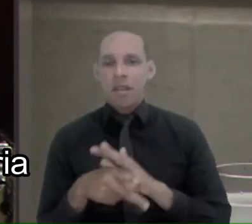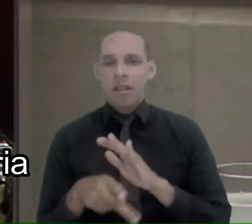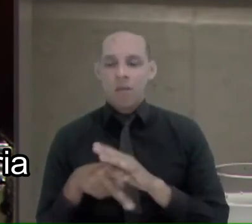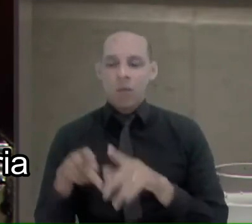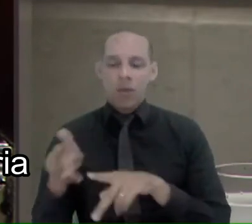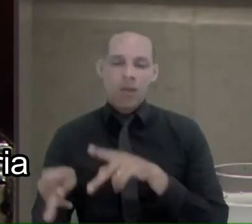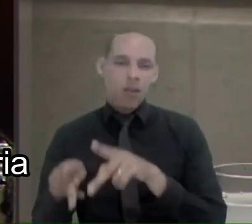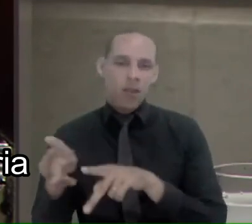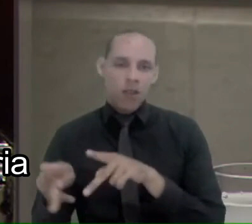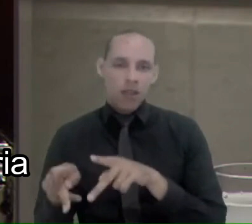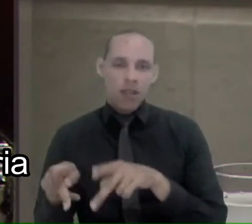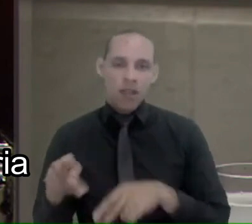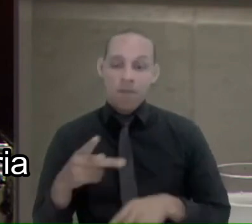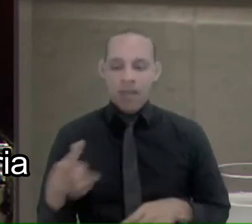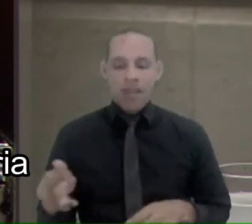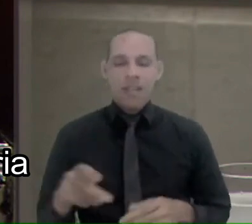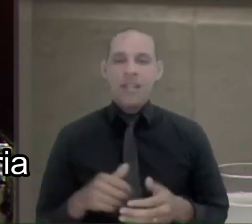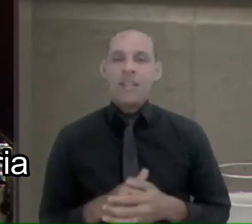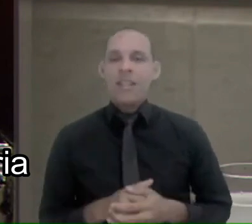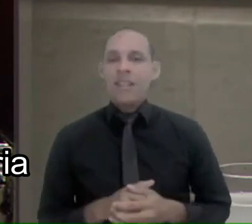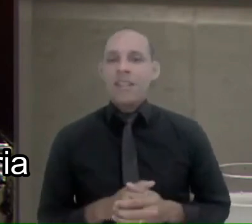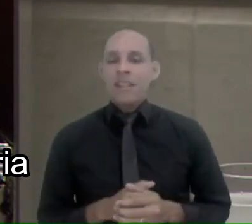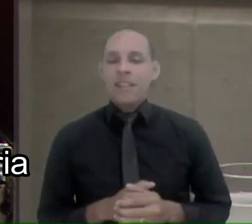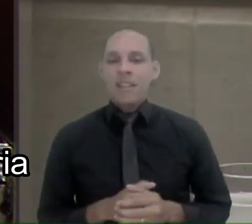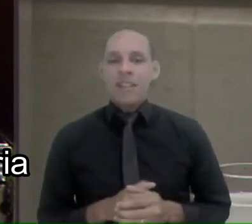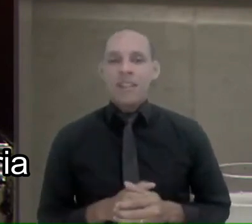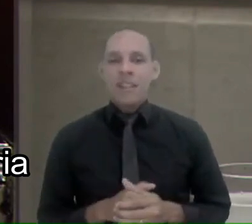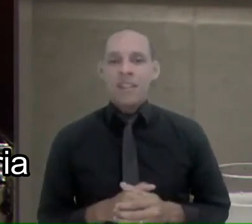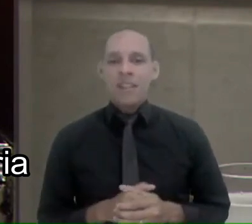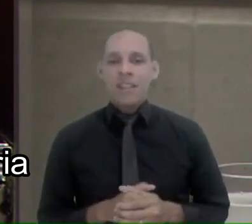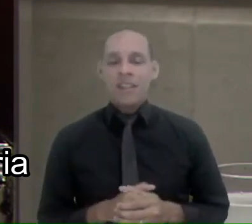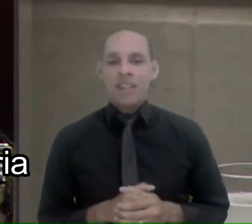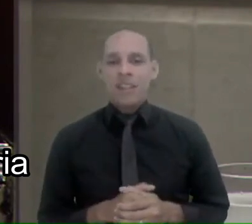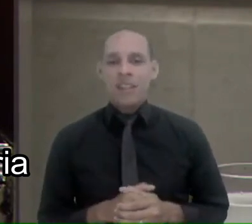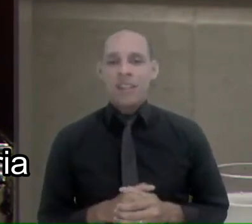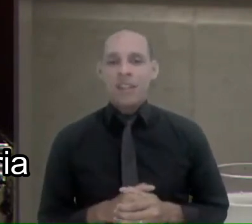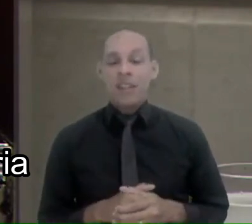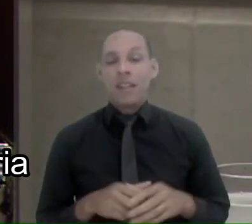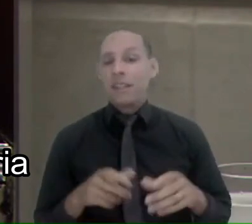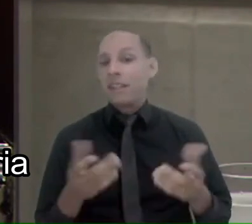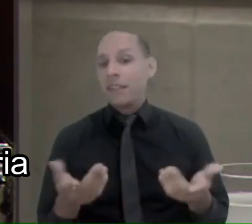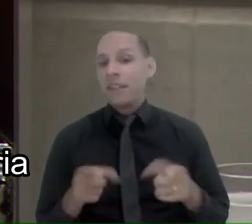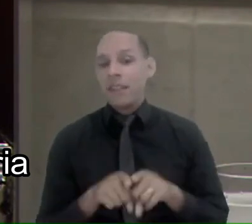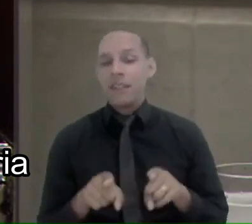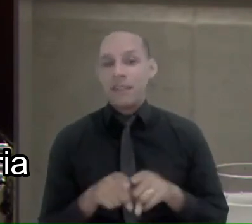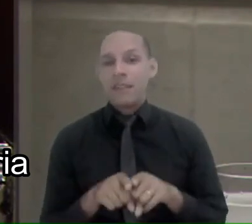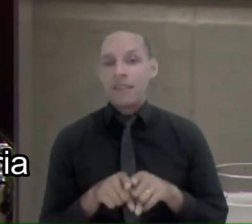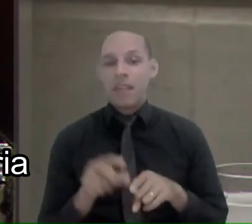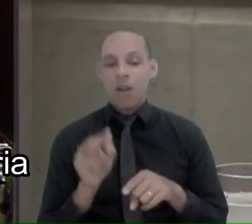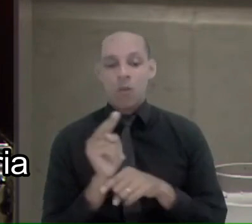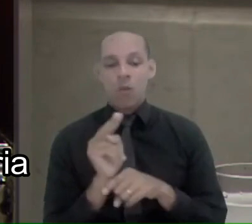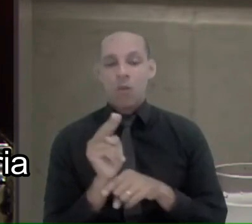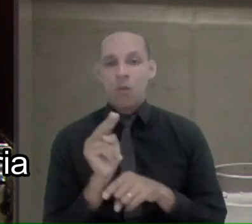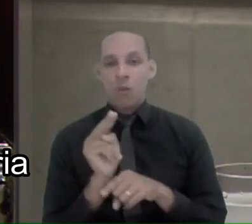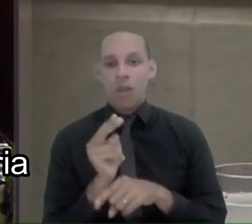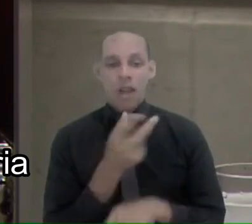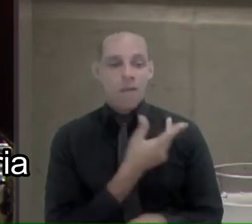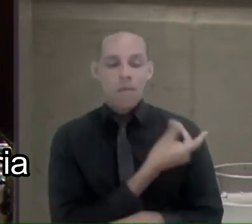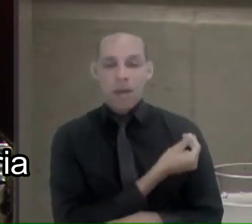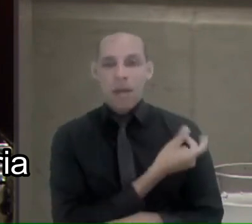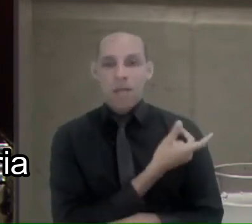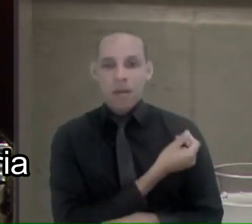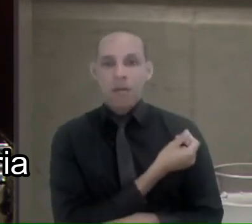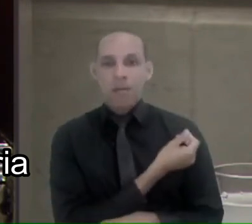população. Em relação à manutenção da cobertura da vacinação,